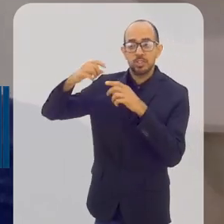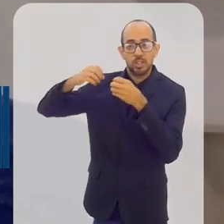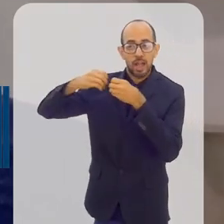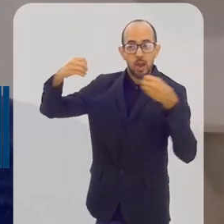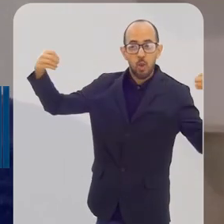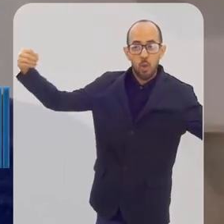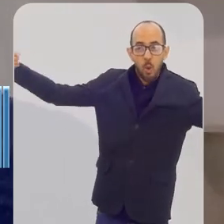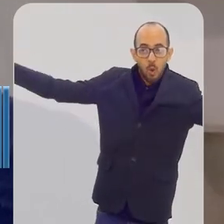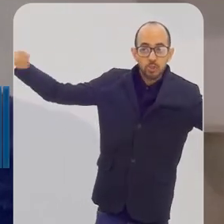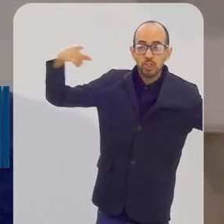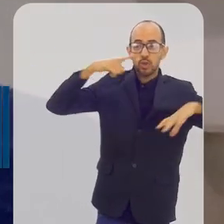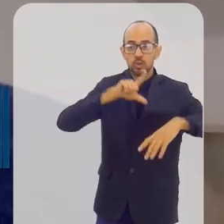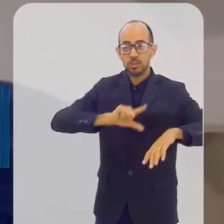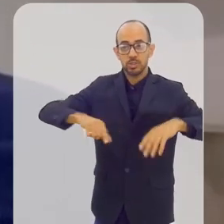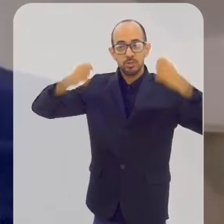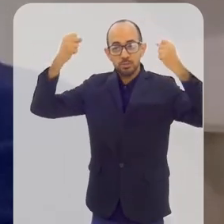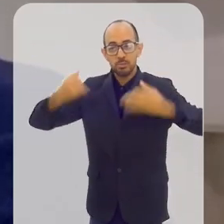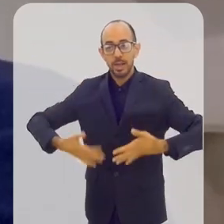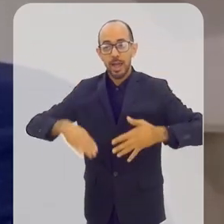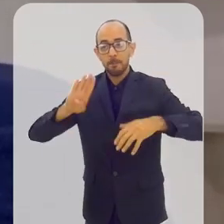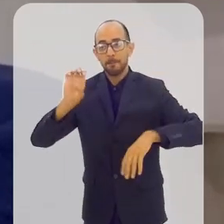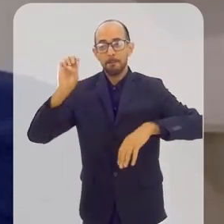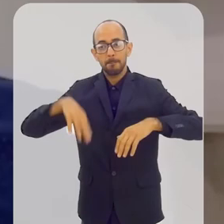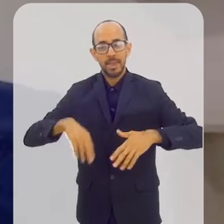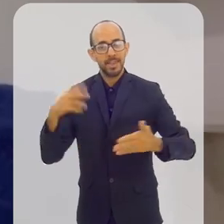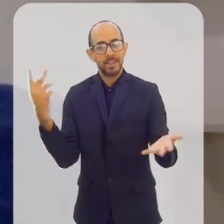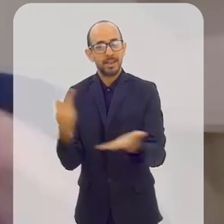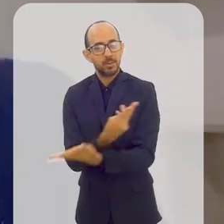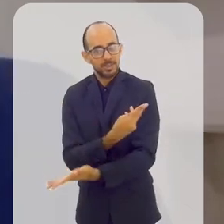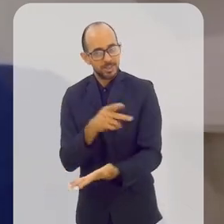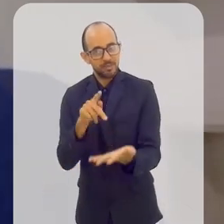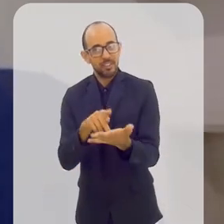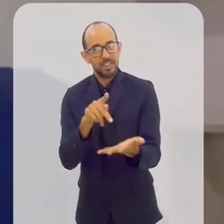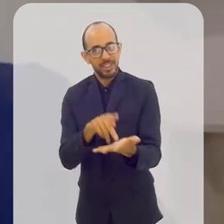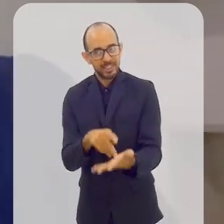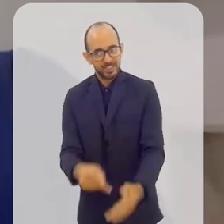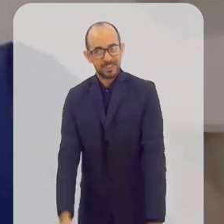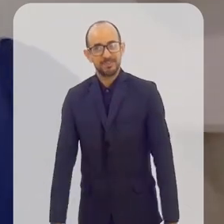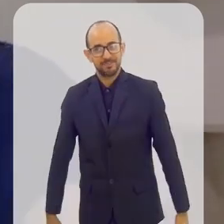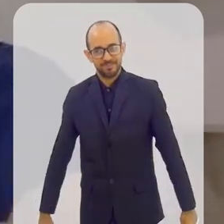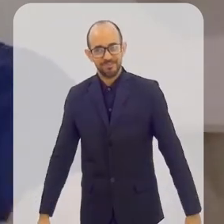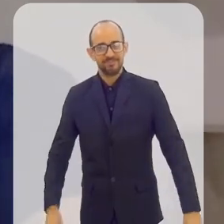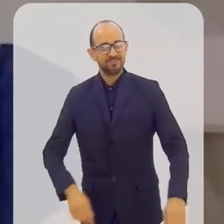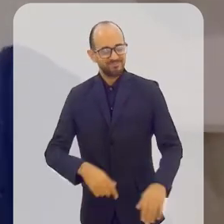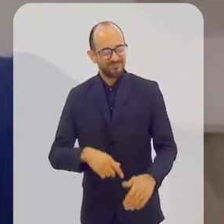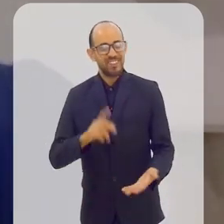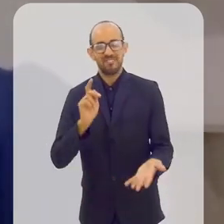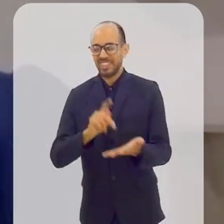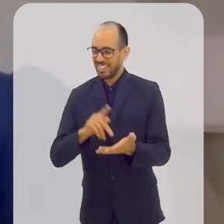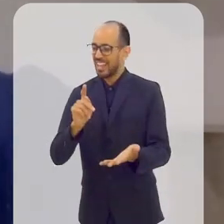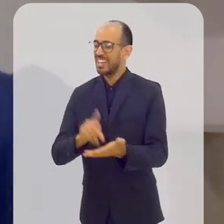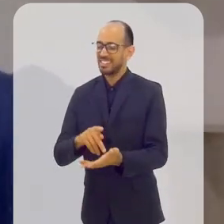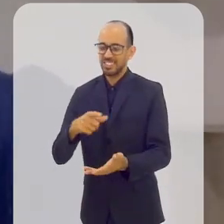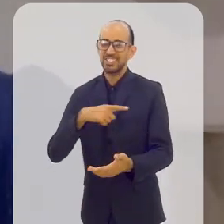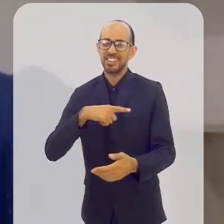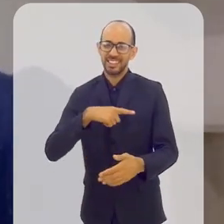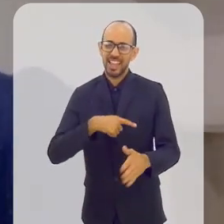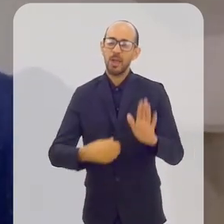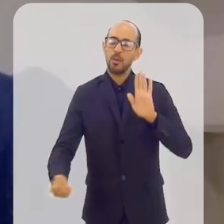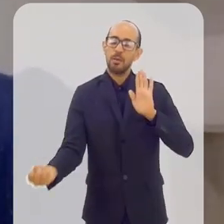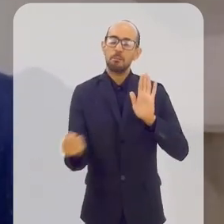quilômetros de distância, mas ele conseguiu descrever bem o que está acontecendo. É, realmente, assim, a gente acaba